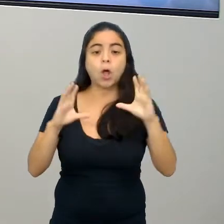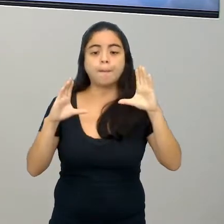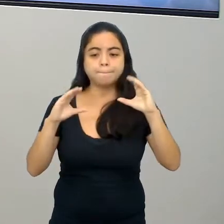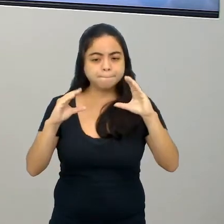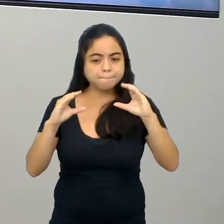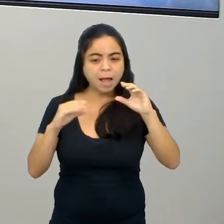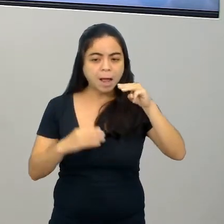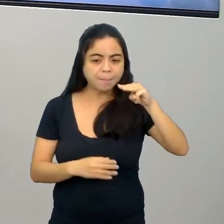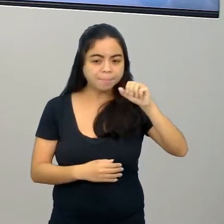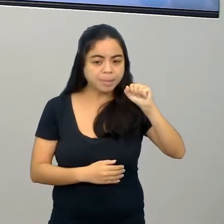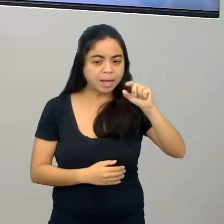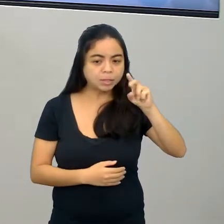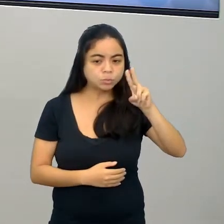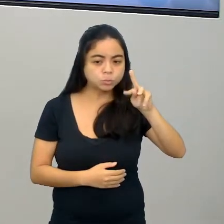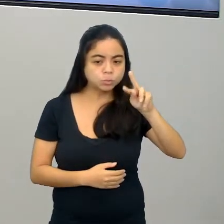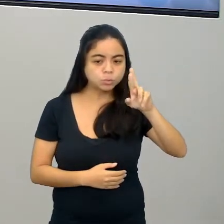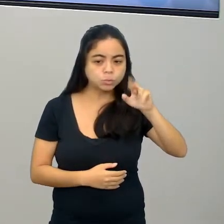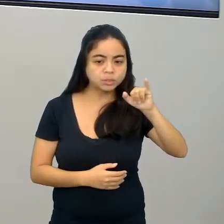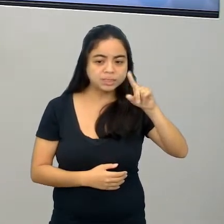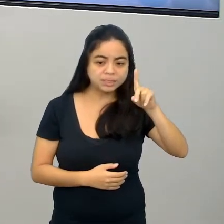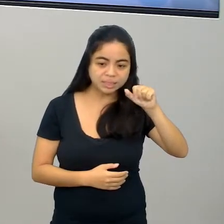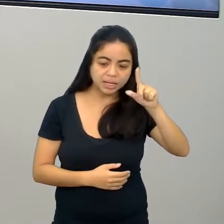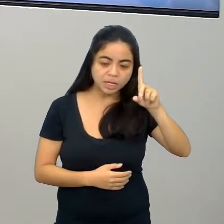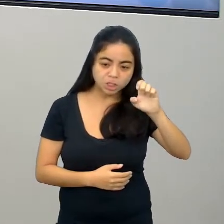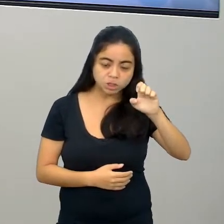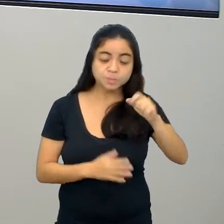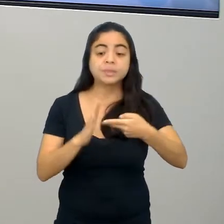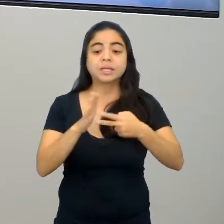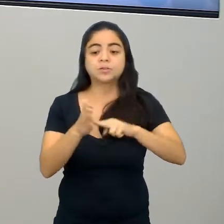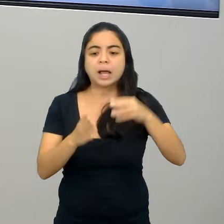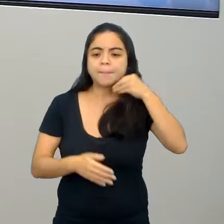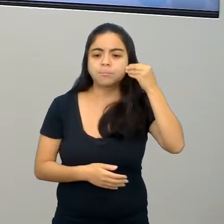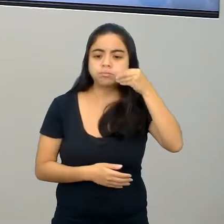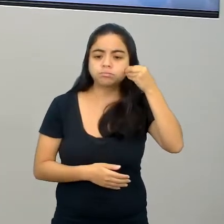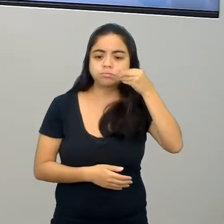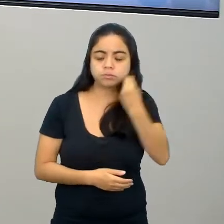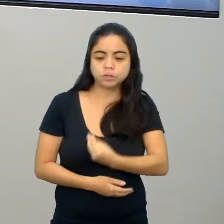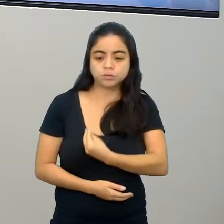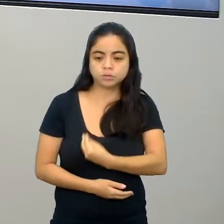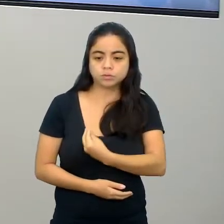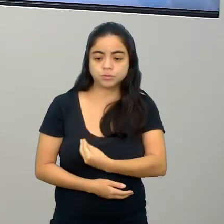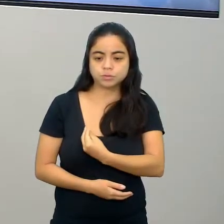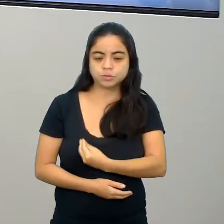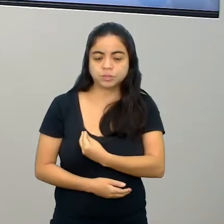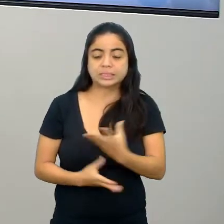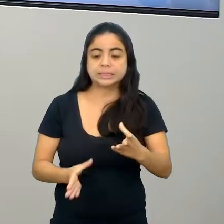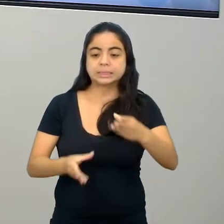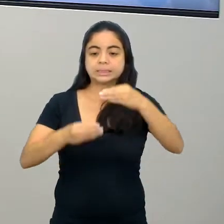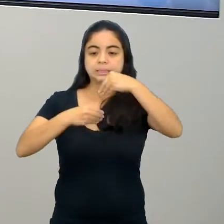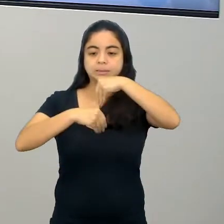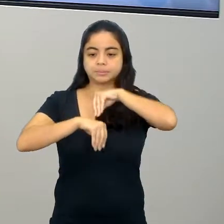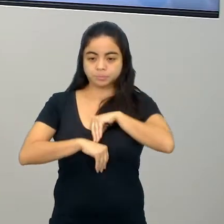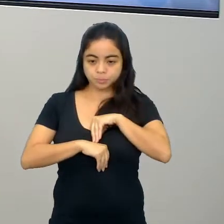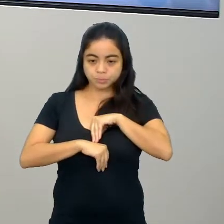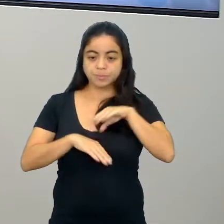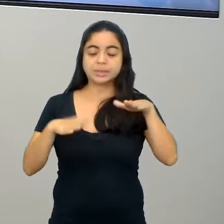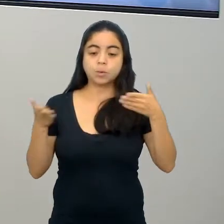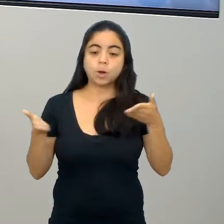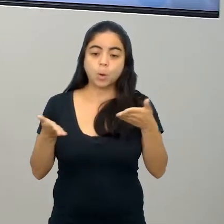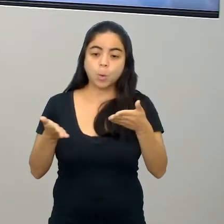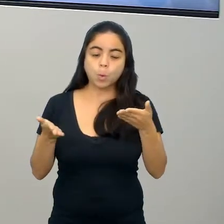é do que entender que nós passamos por diversas experiências durante a vida, a gente internalizou elas, então hoje a gente tem